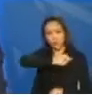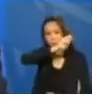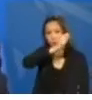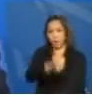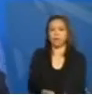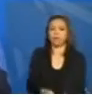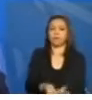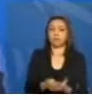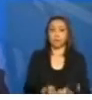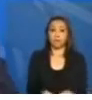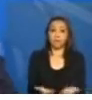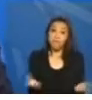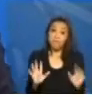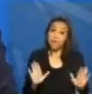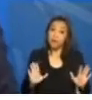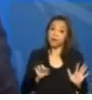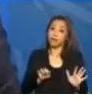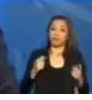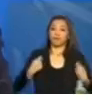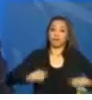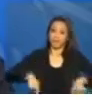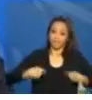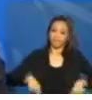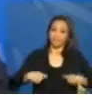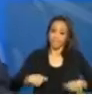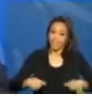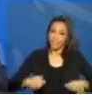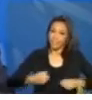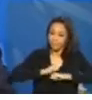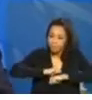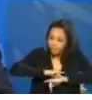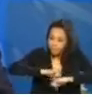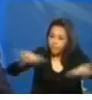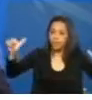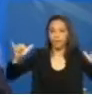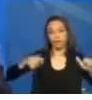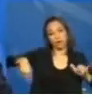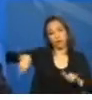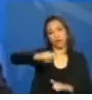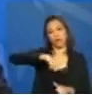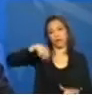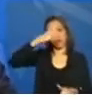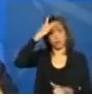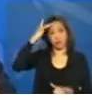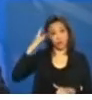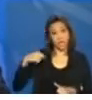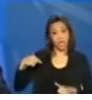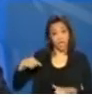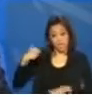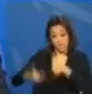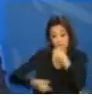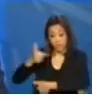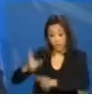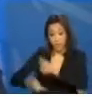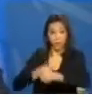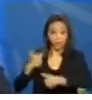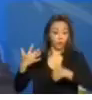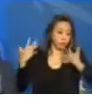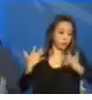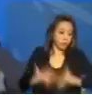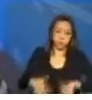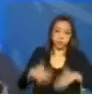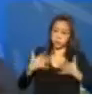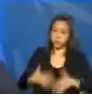Agora, isso precisa ser dito às pessoas, de que esse esforço é quase sobre-humano, e para que a